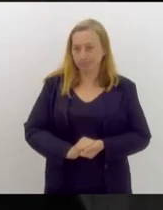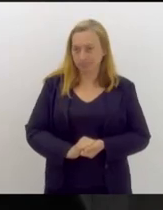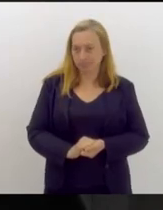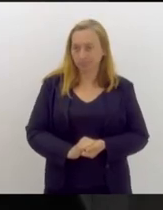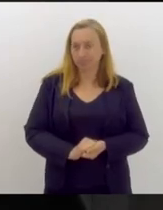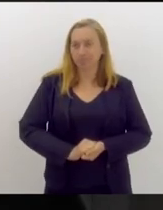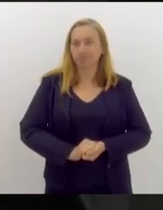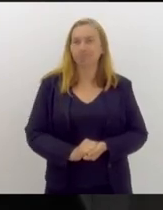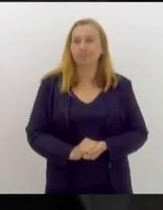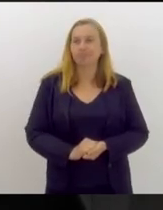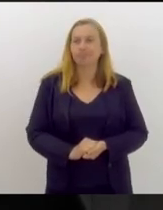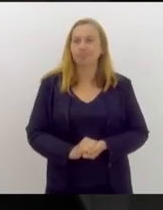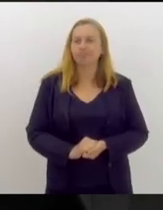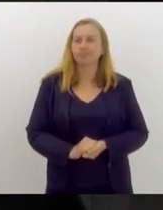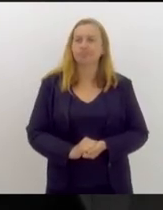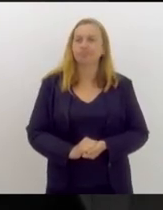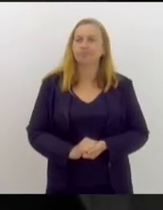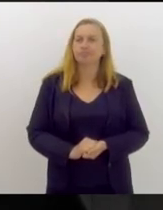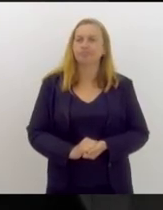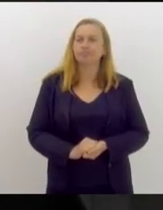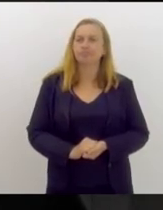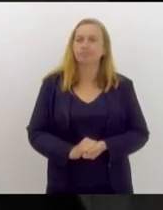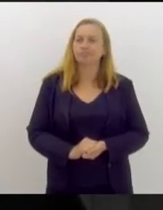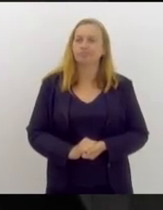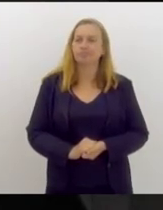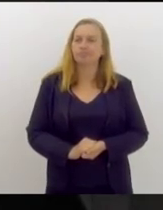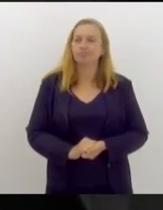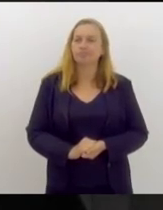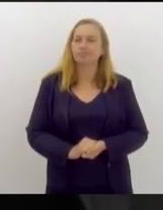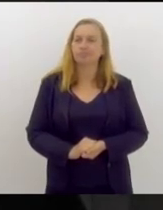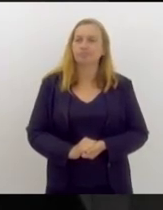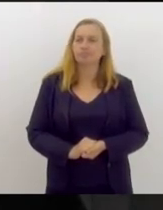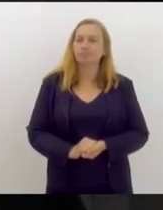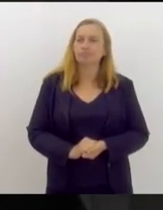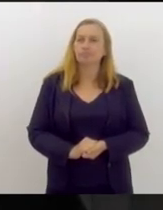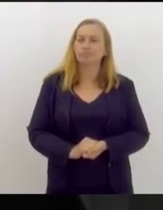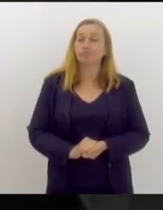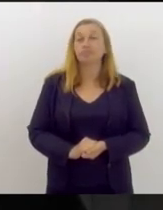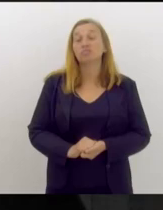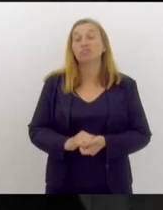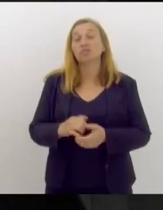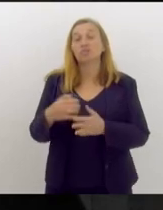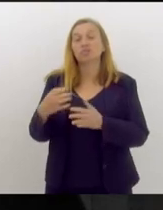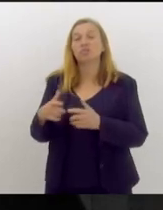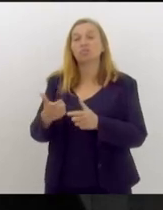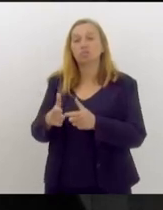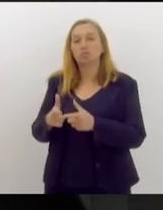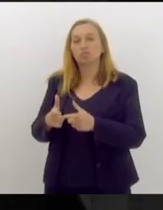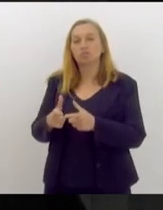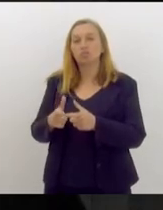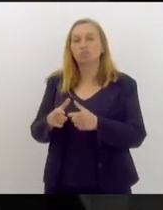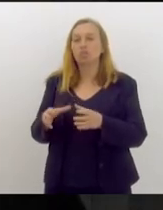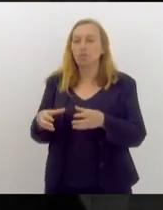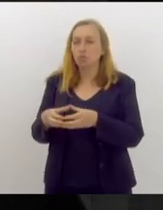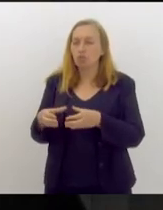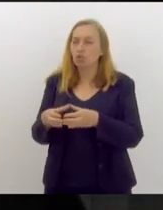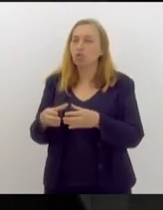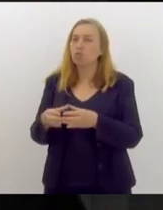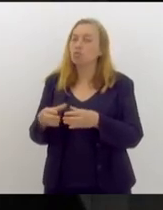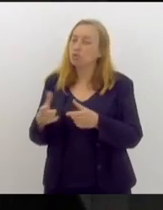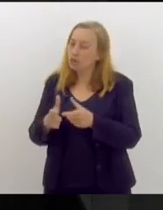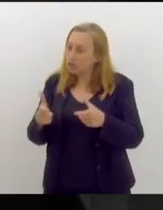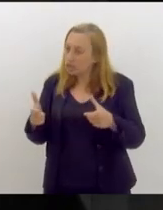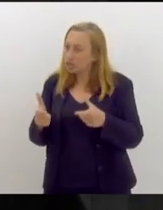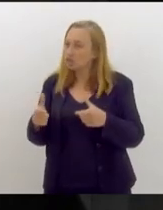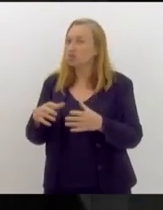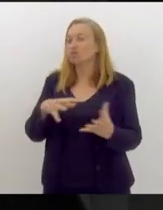house com a Cooper uma grande auditoria Internacional e no ano de